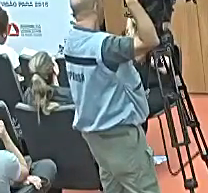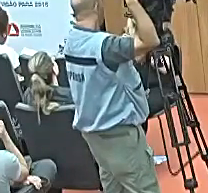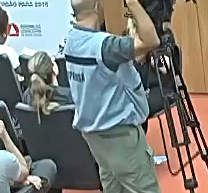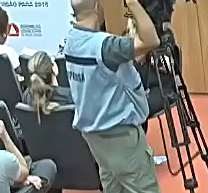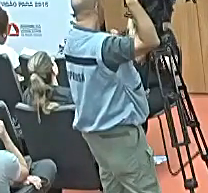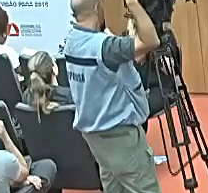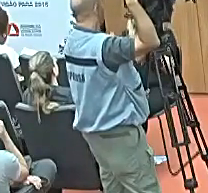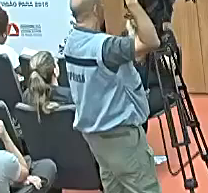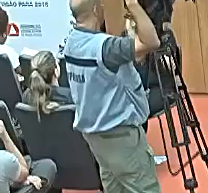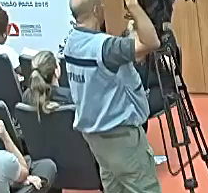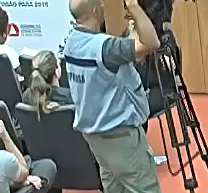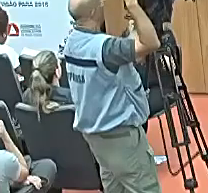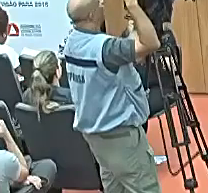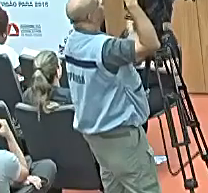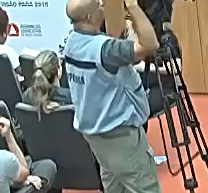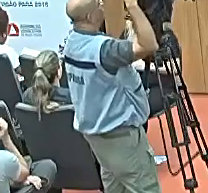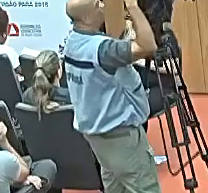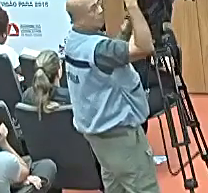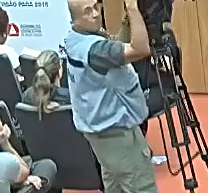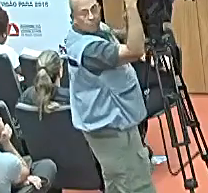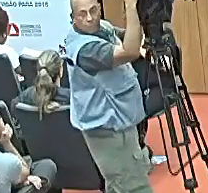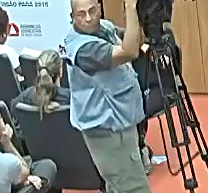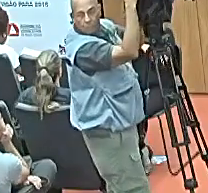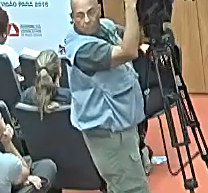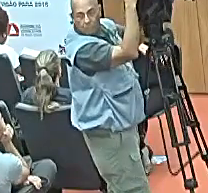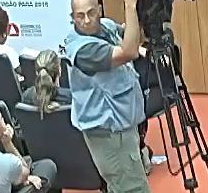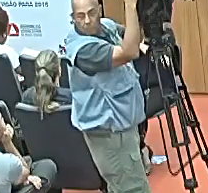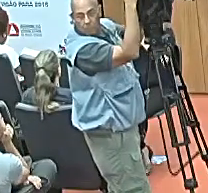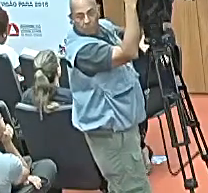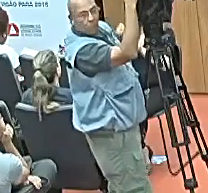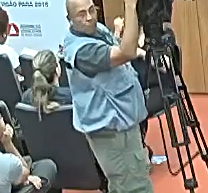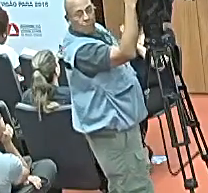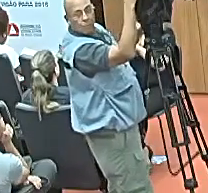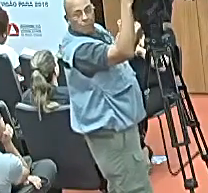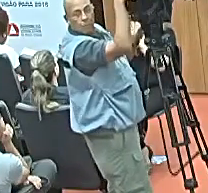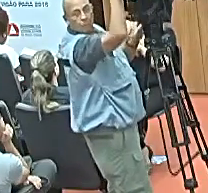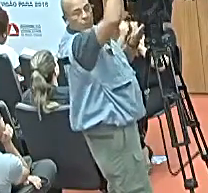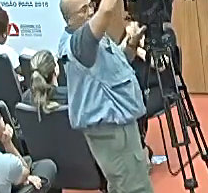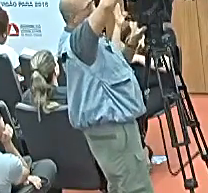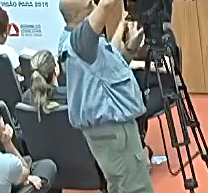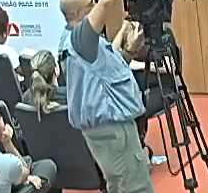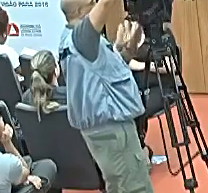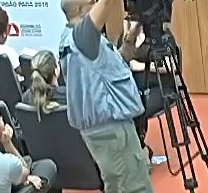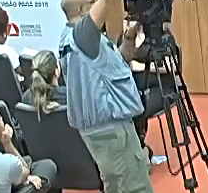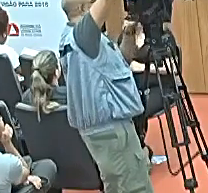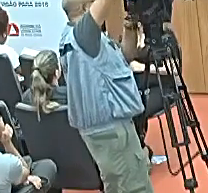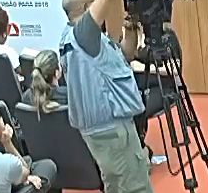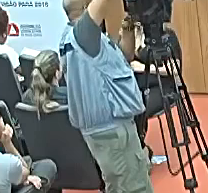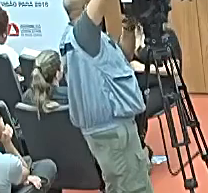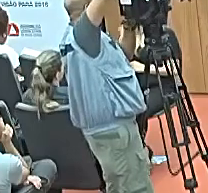isso é possível o processo do credor da construção do brasil está em andamento